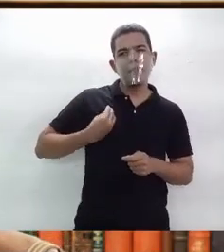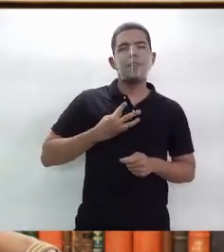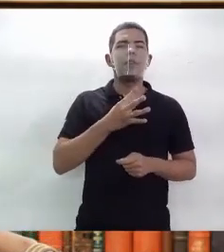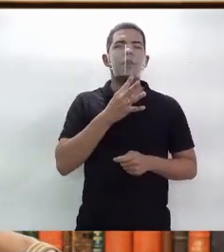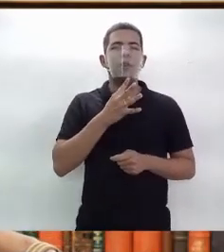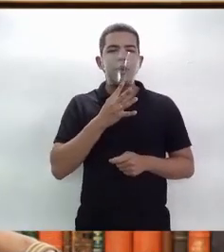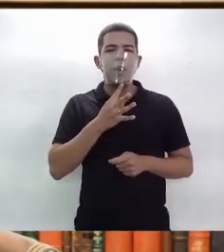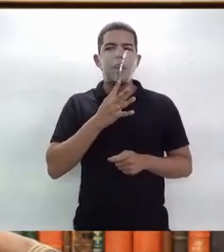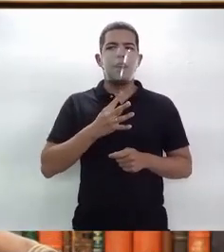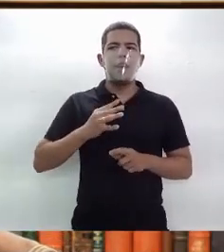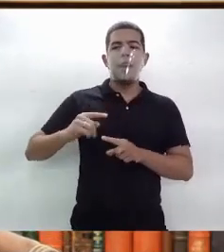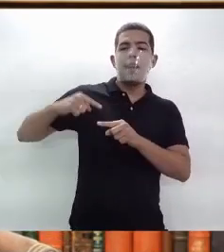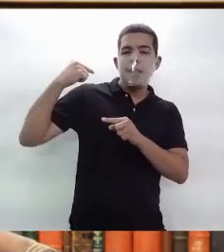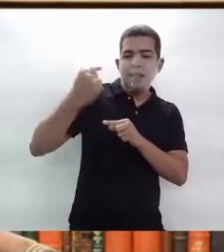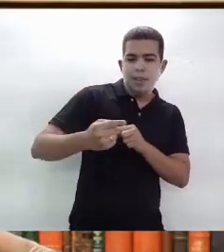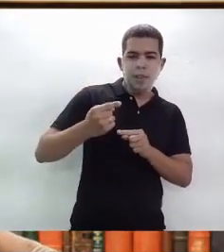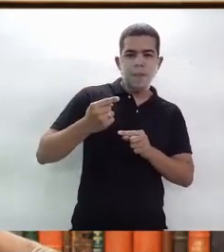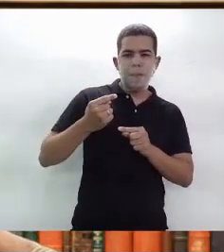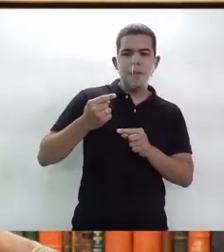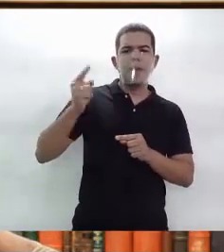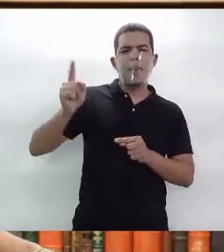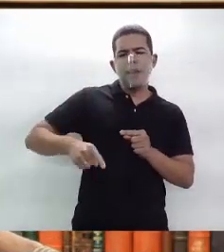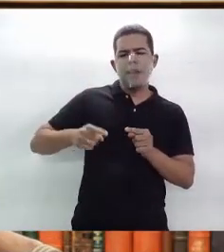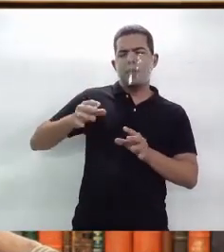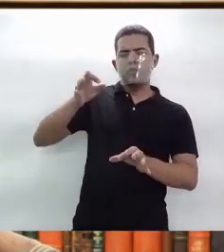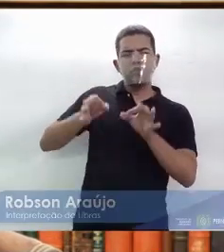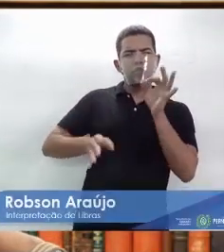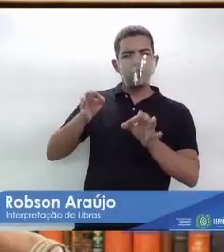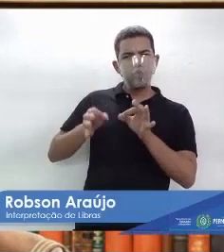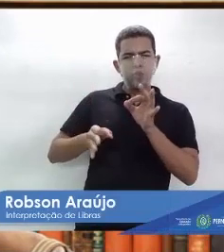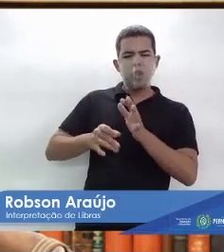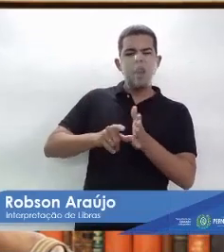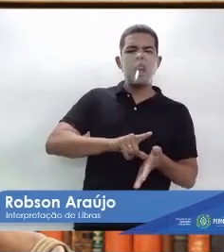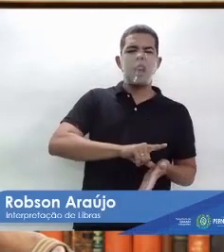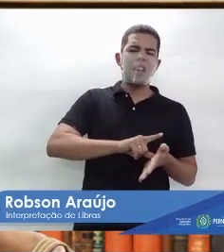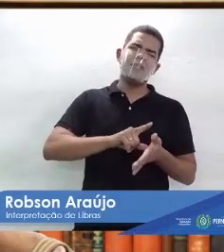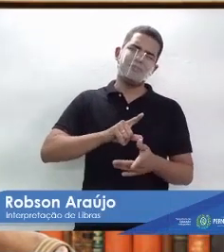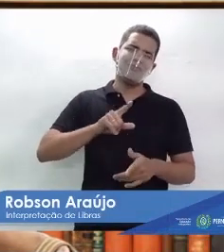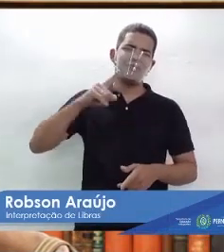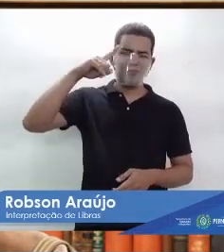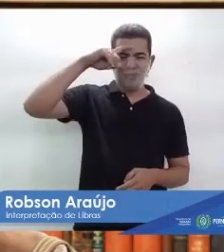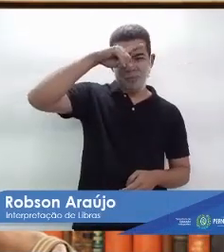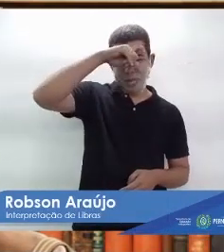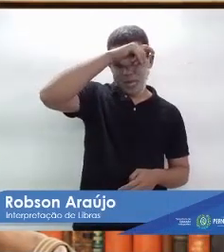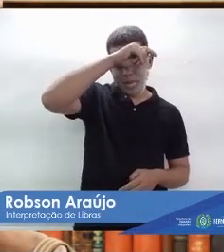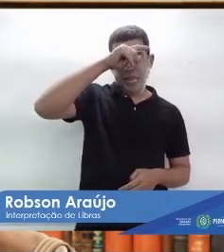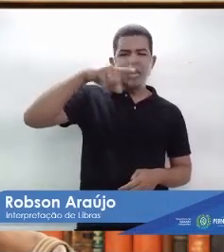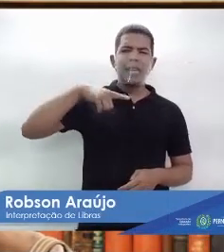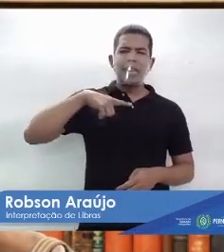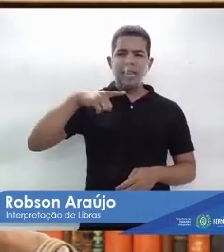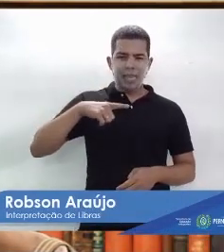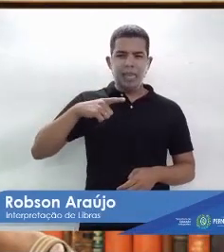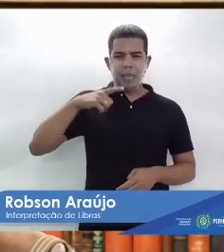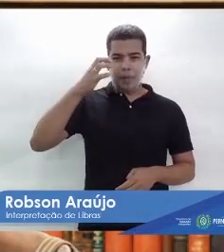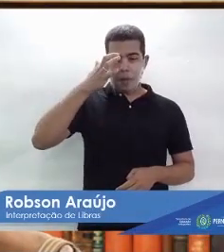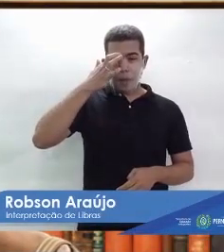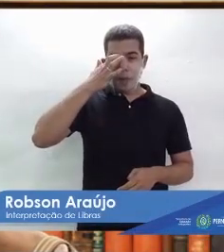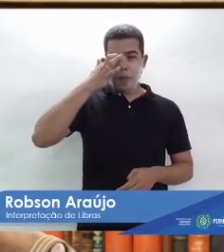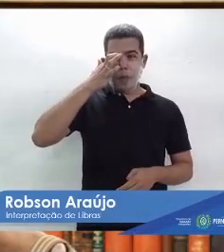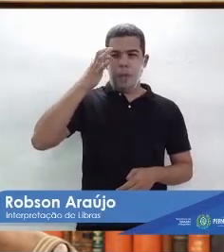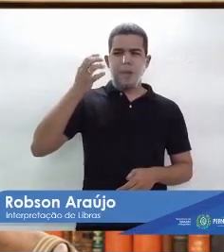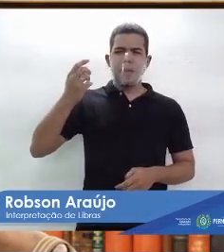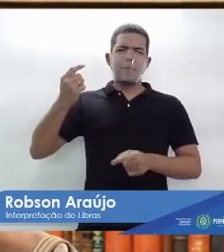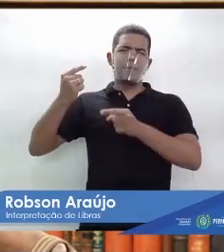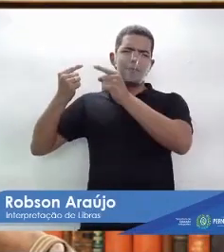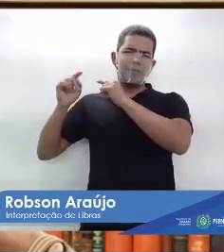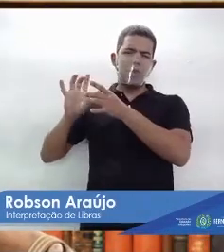conhecer primeiro para depois julgar. Essa ideia do julgamento prévio é muito complicado, principalmente porque isso vem de